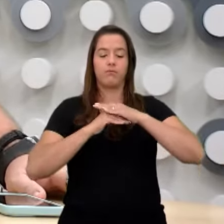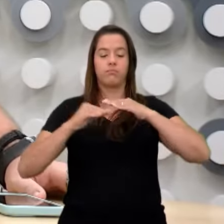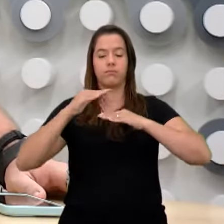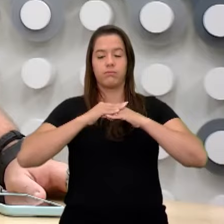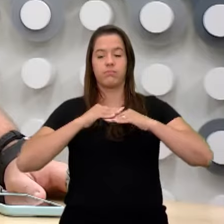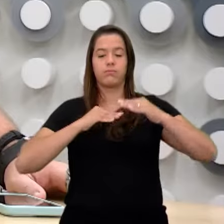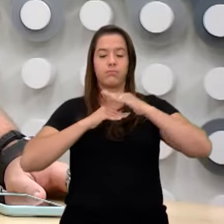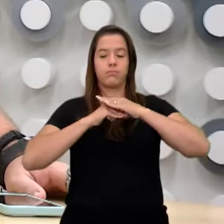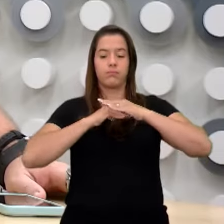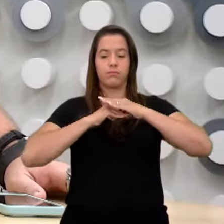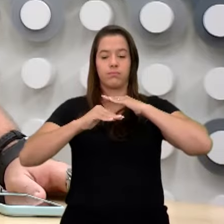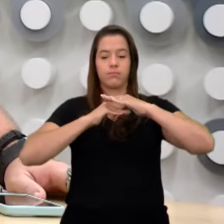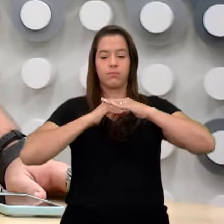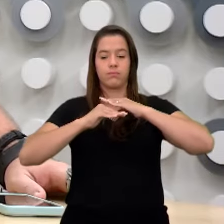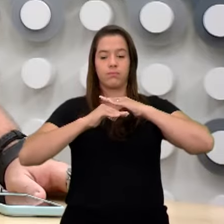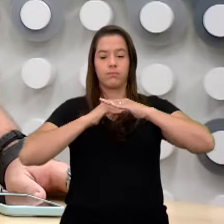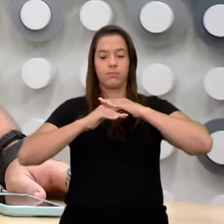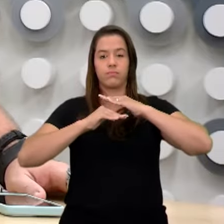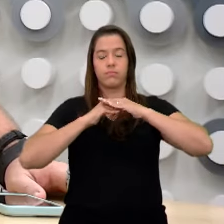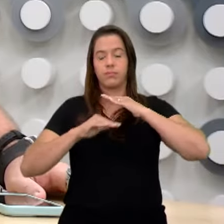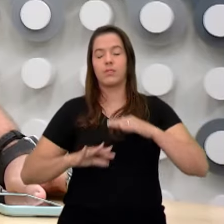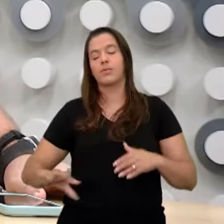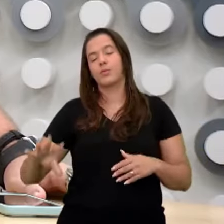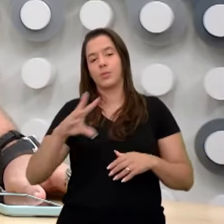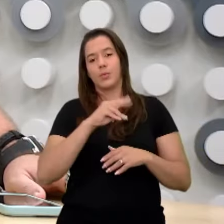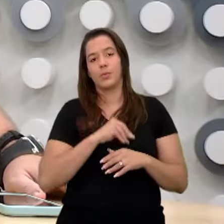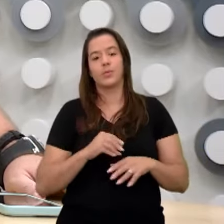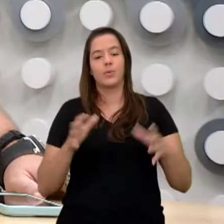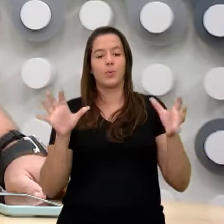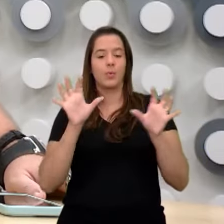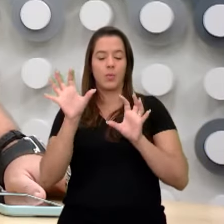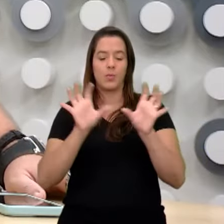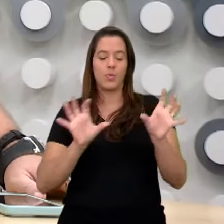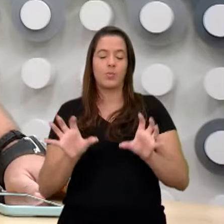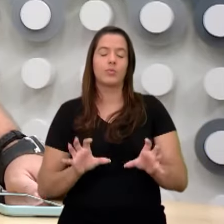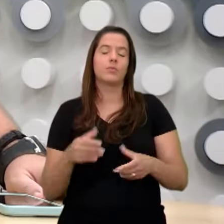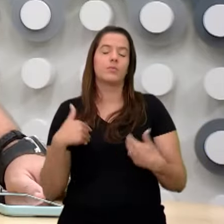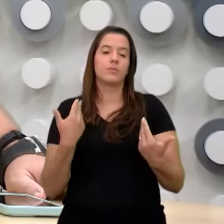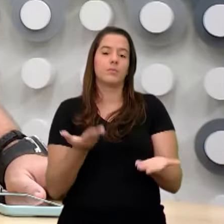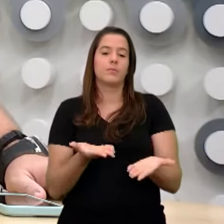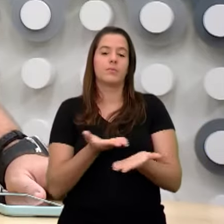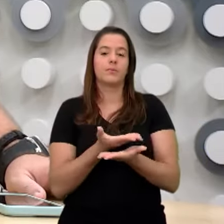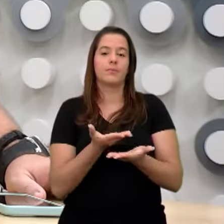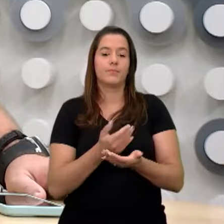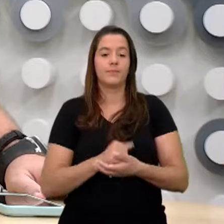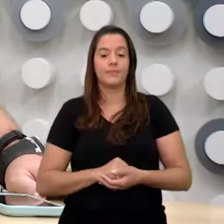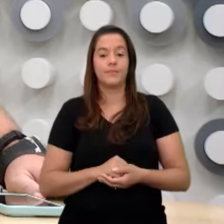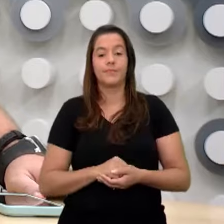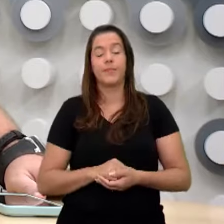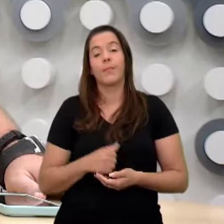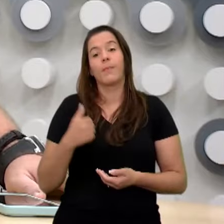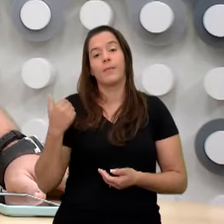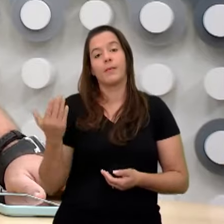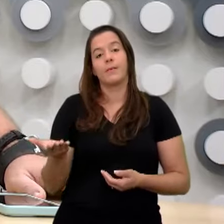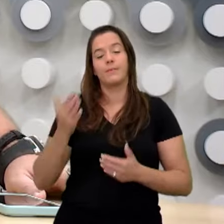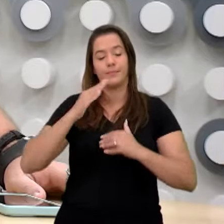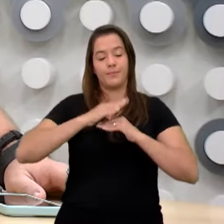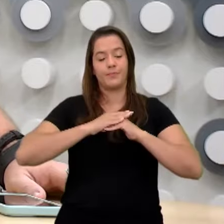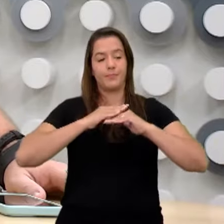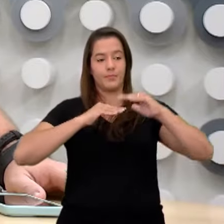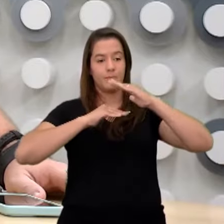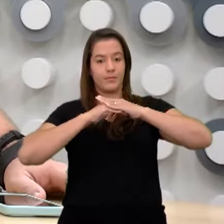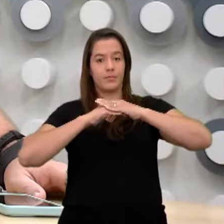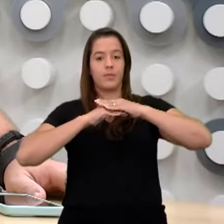que movimentam os nossos continentes até hoje, tá? Então, a teoria de placas tectônicas